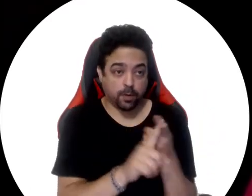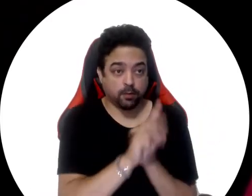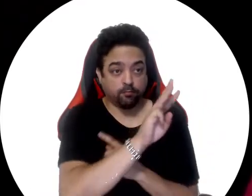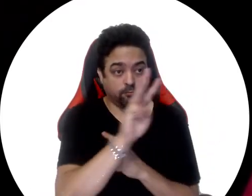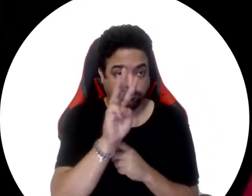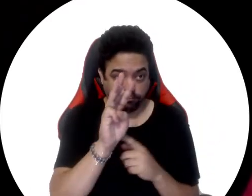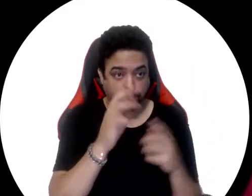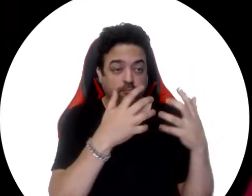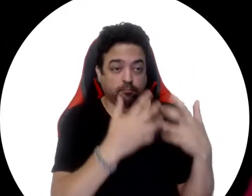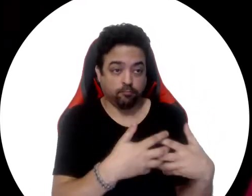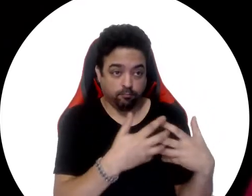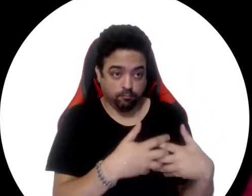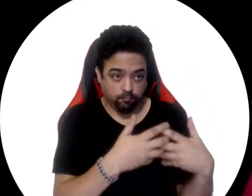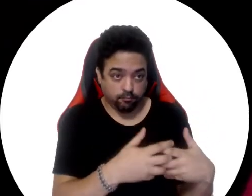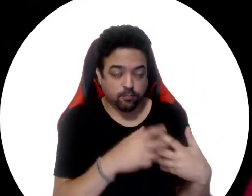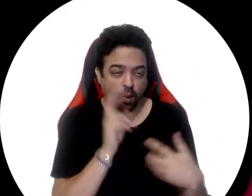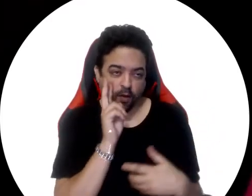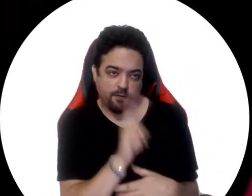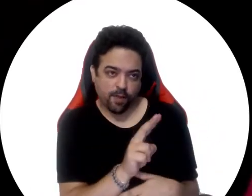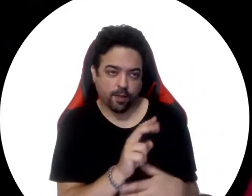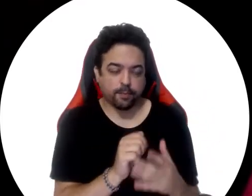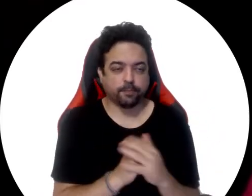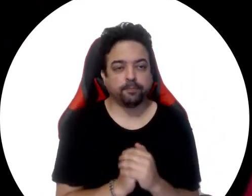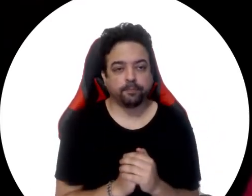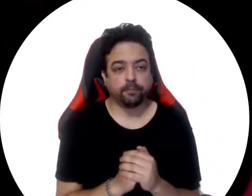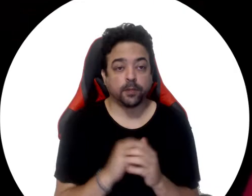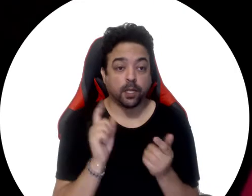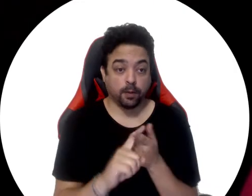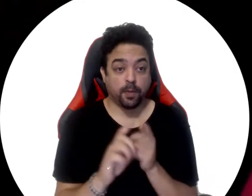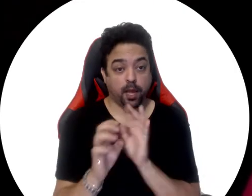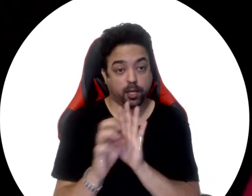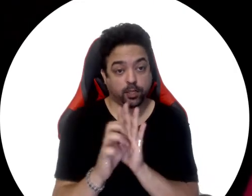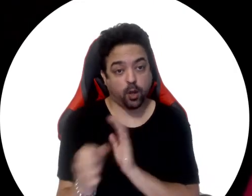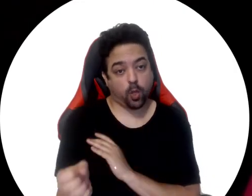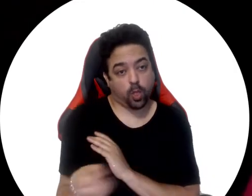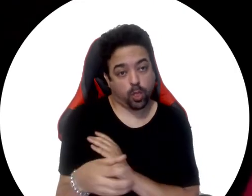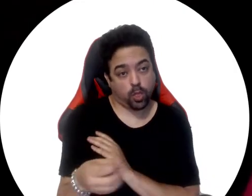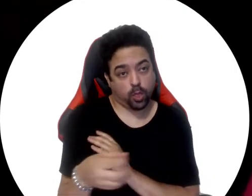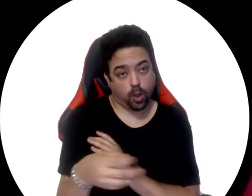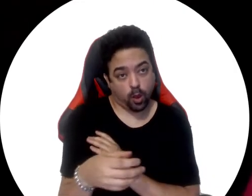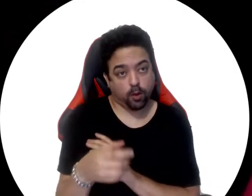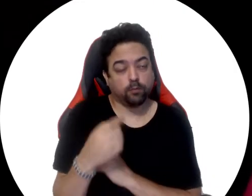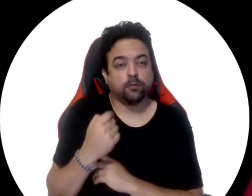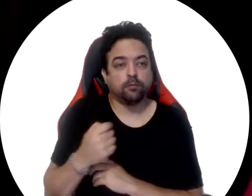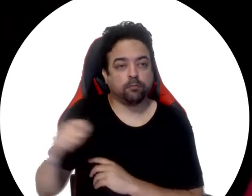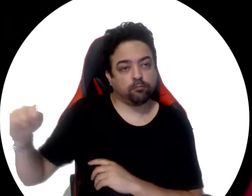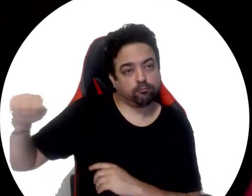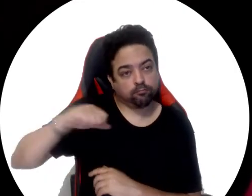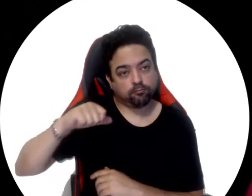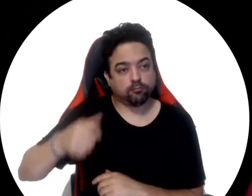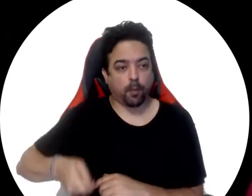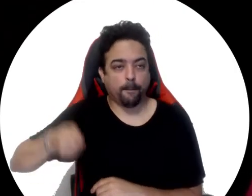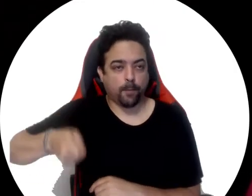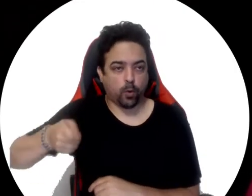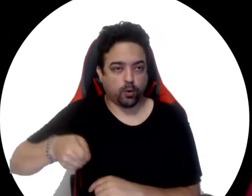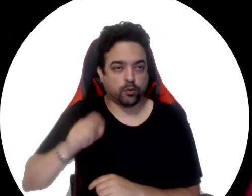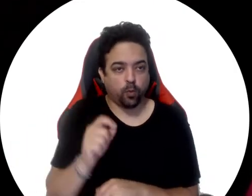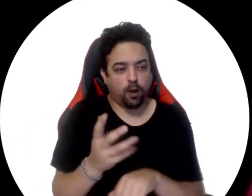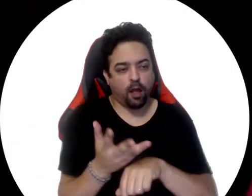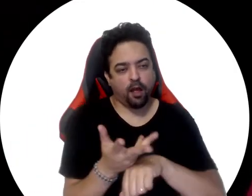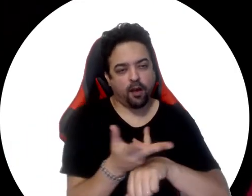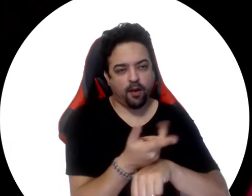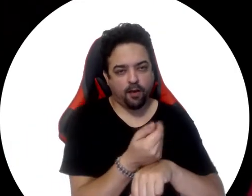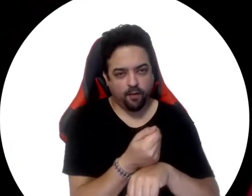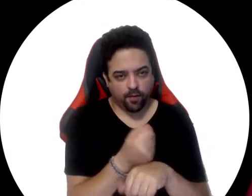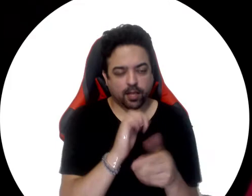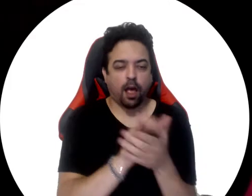detalhes estão no nosso portal. Passa lá para conferir. E tem edital novo também para a concessão de auxílios financeiros